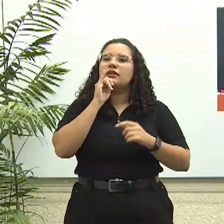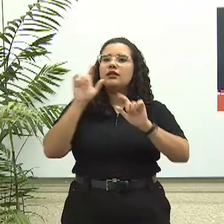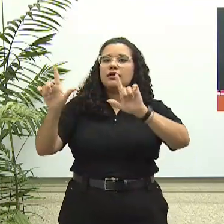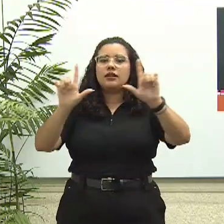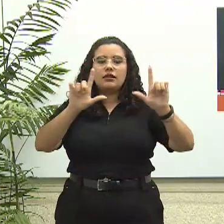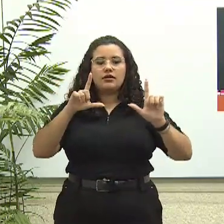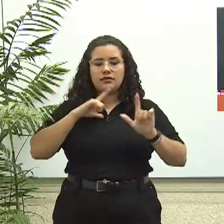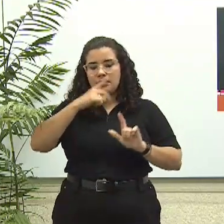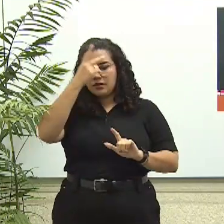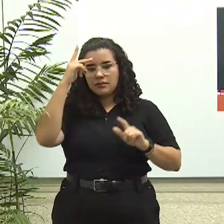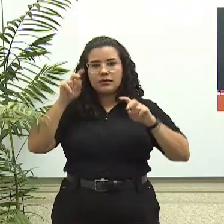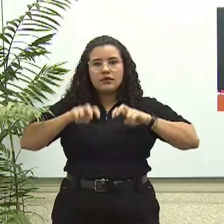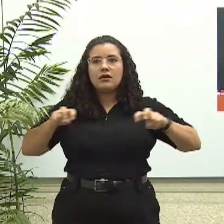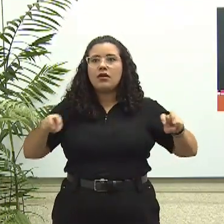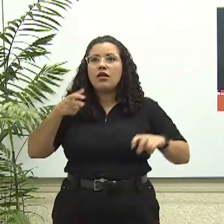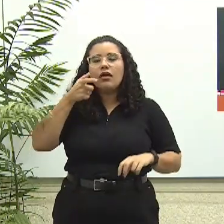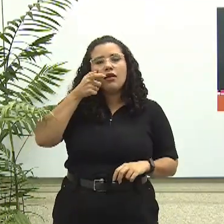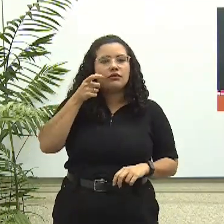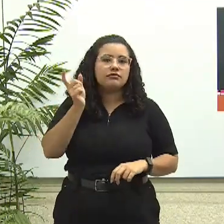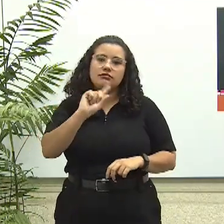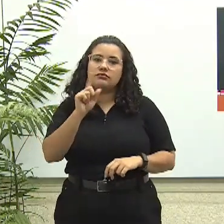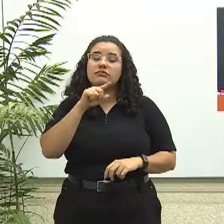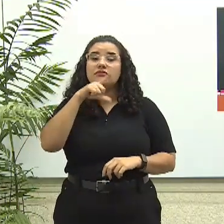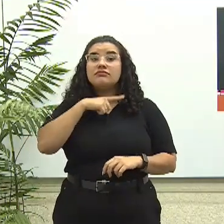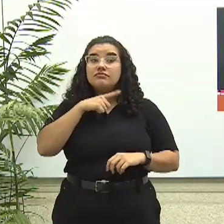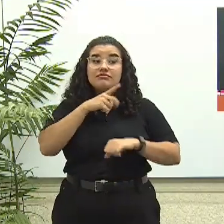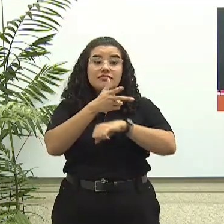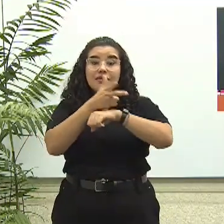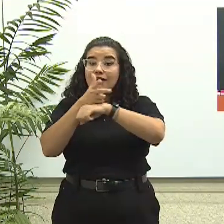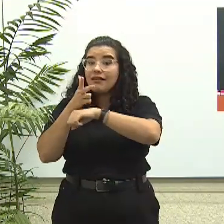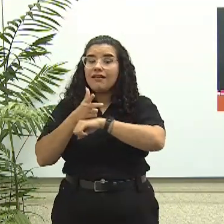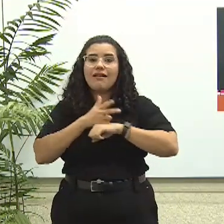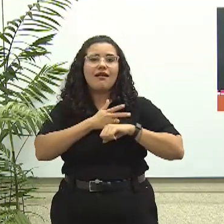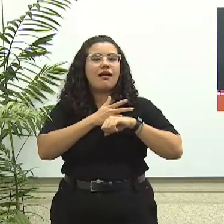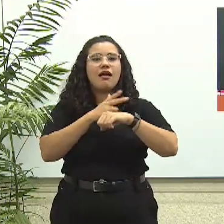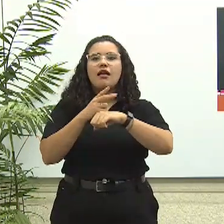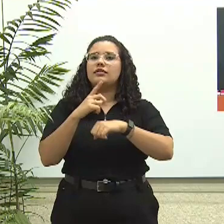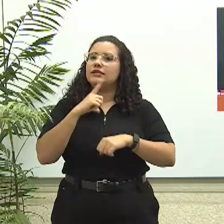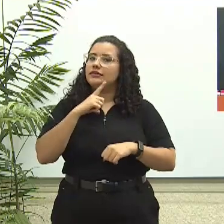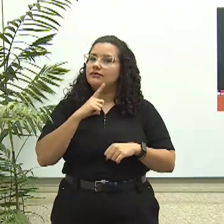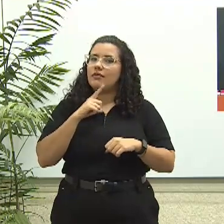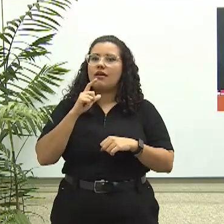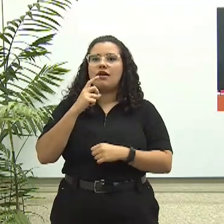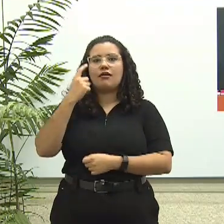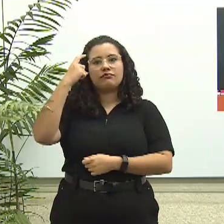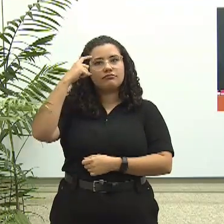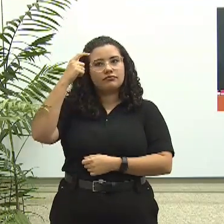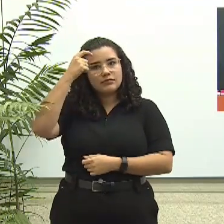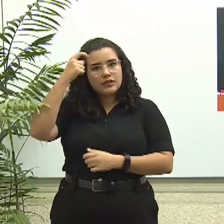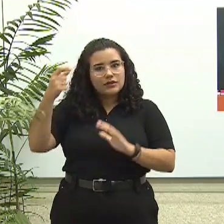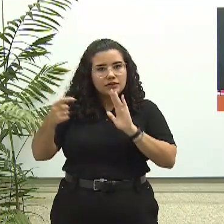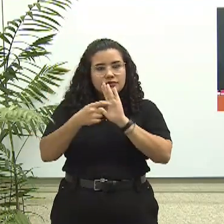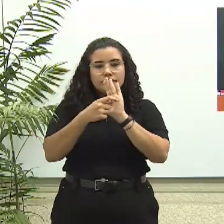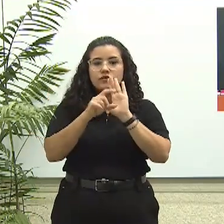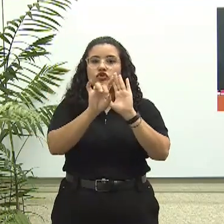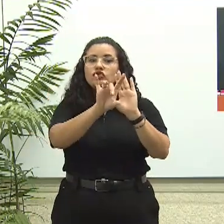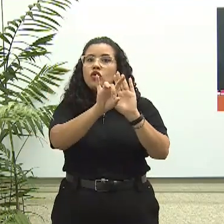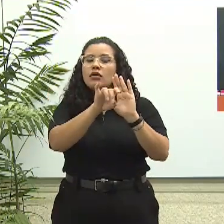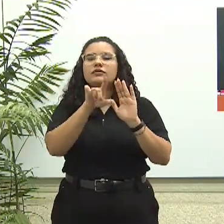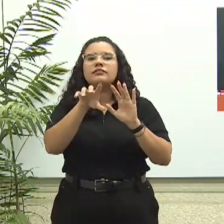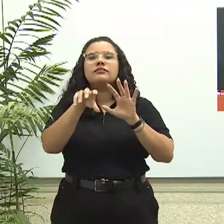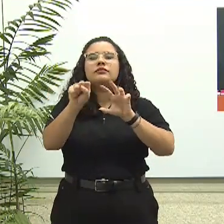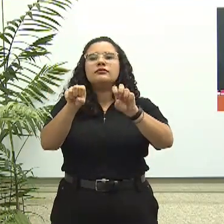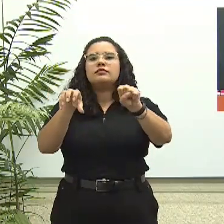olhando Isso é coisa do passado você tem câmeras que estão sendo monitoradas por algoritmos de Inteligência Artificial que vão